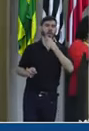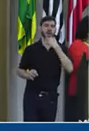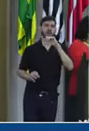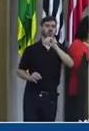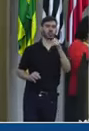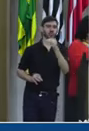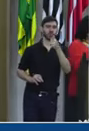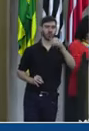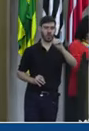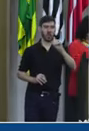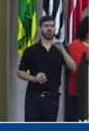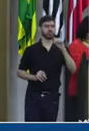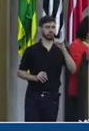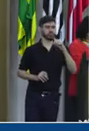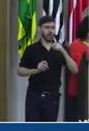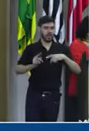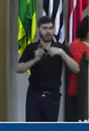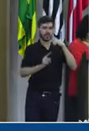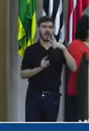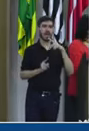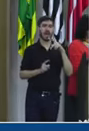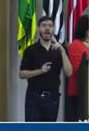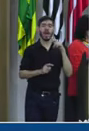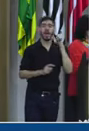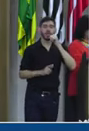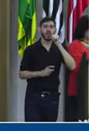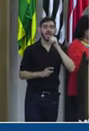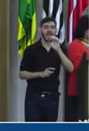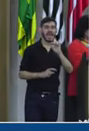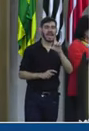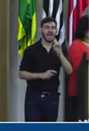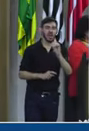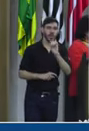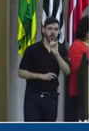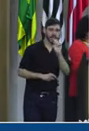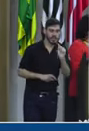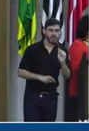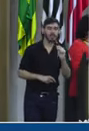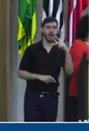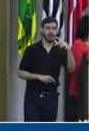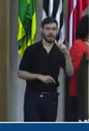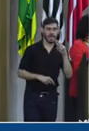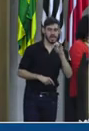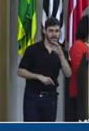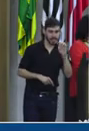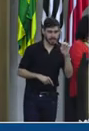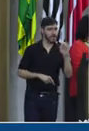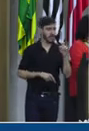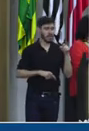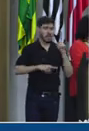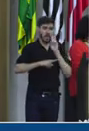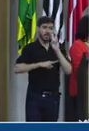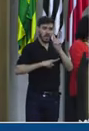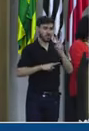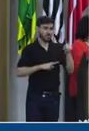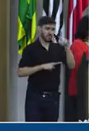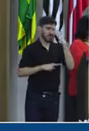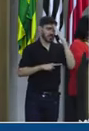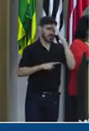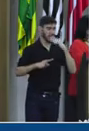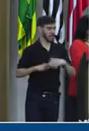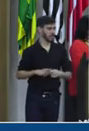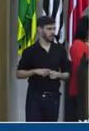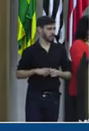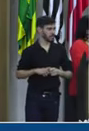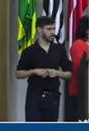Sandolin, inclusive é narrado pela atriz Heloísa Périssé. Assistam, vocês vão entender o que eu estou falando. Que